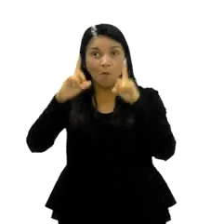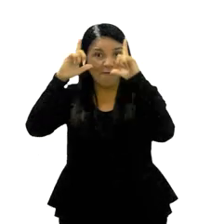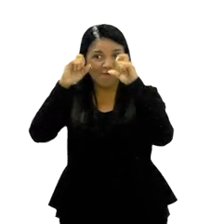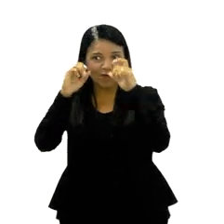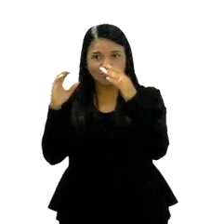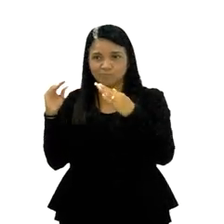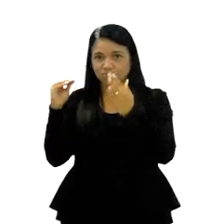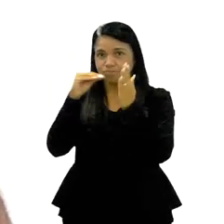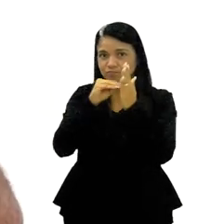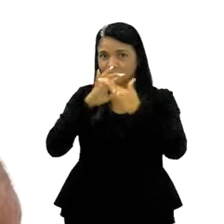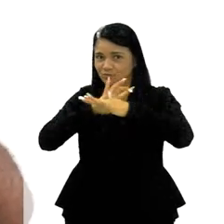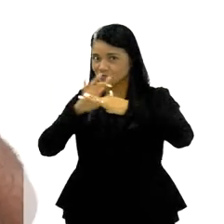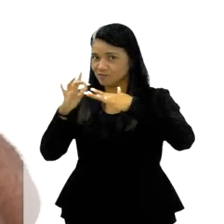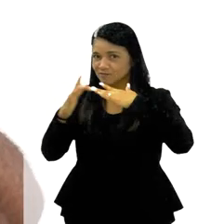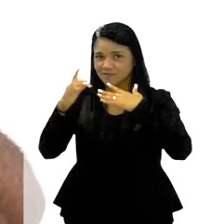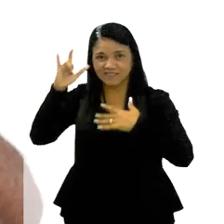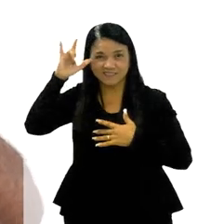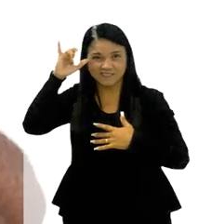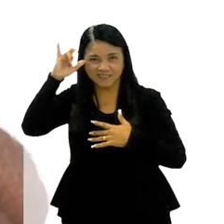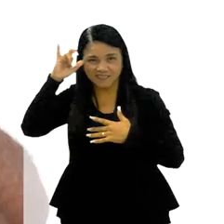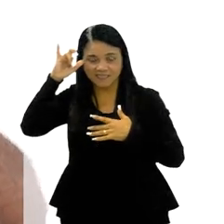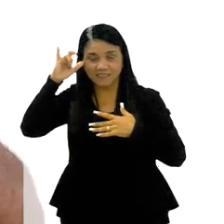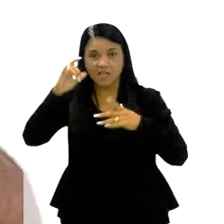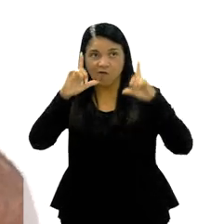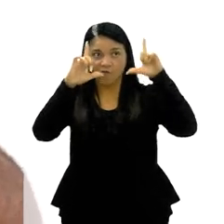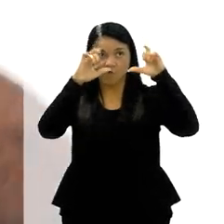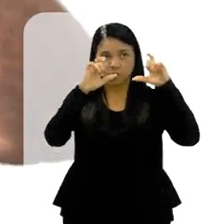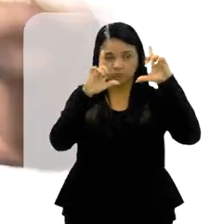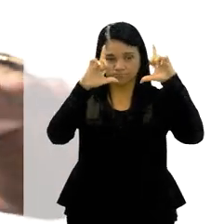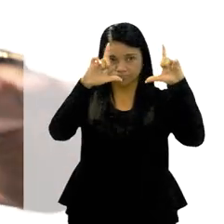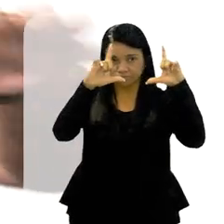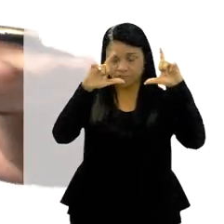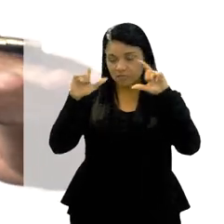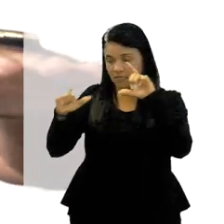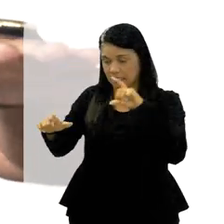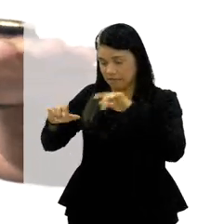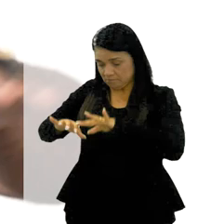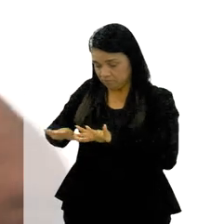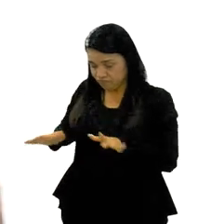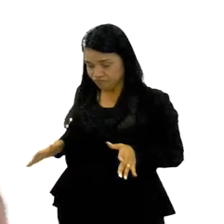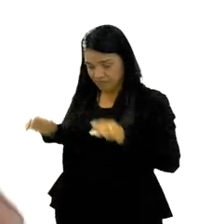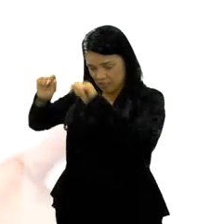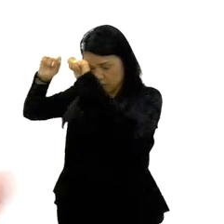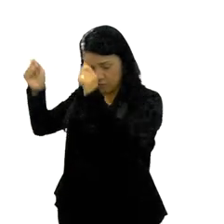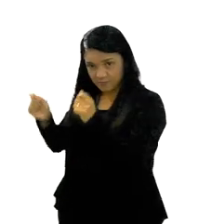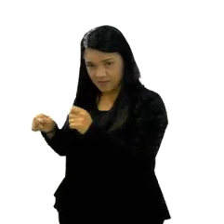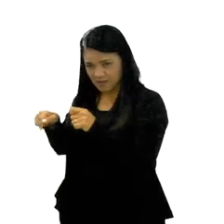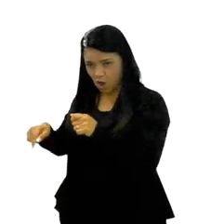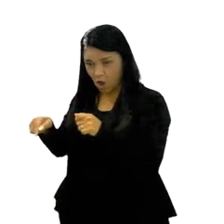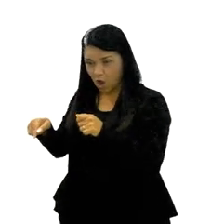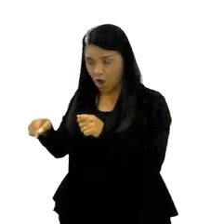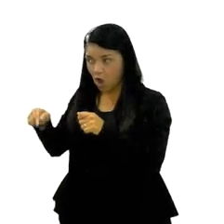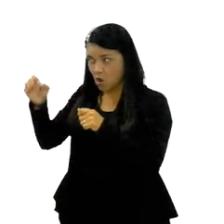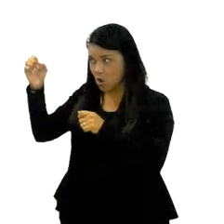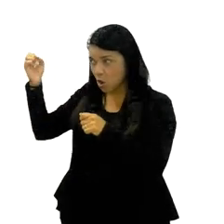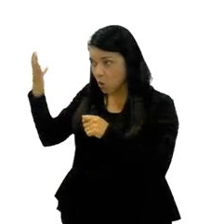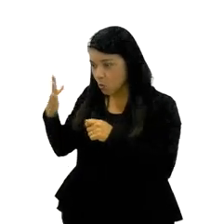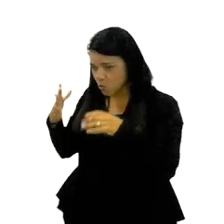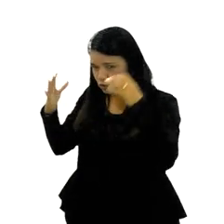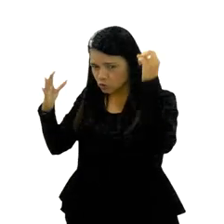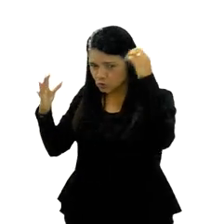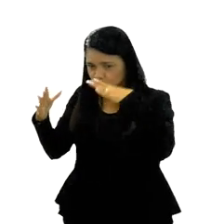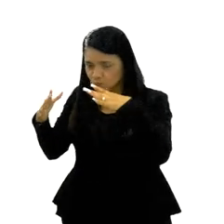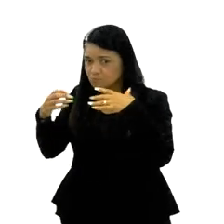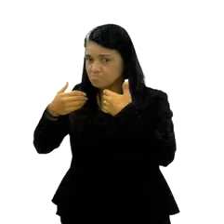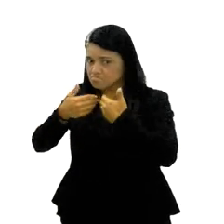vontade. Tanto que tem uma foto que eu posto no meu Instagram, que é o protótipo no chão e a baiana pintada do lado. Cara, uma luminosidade incrível. E eu falei para ele, falei,